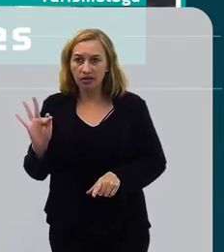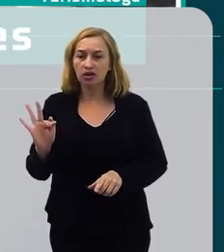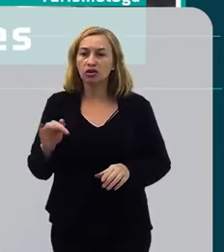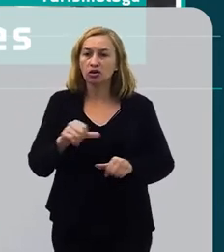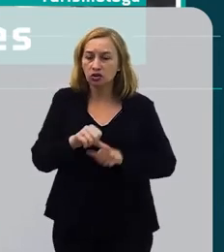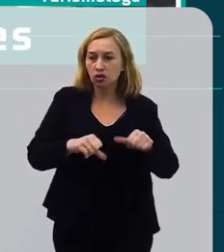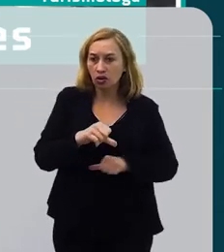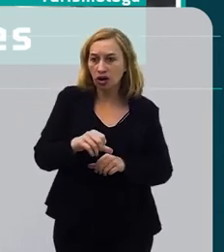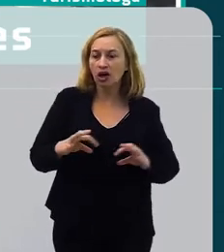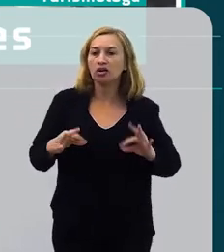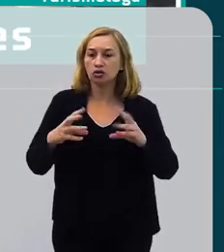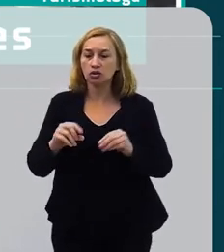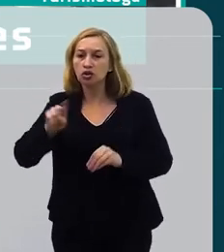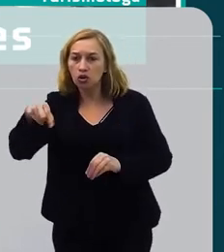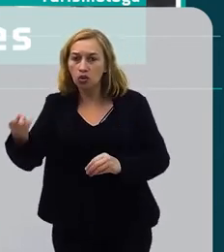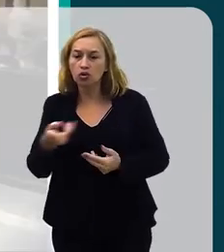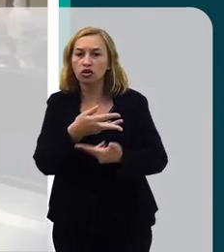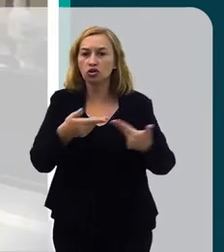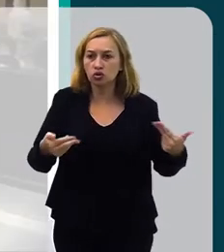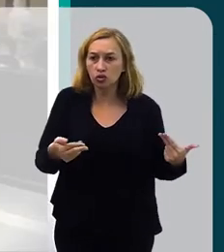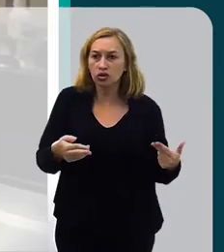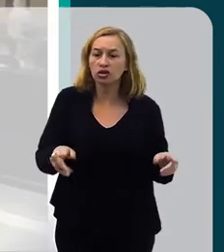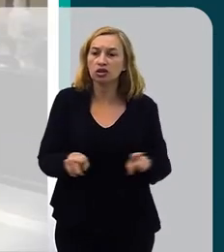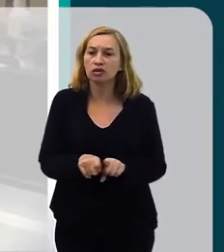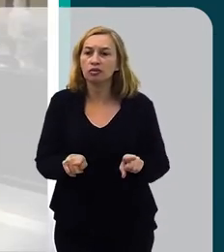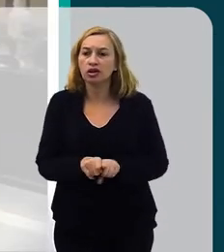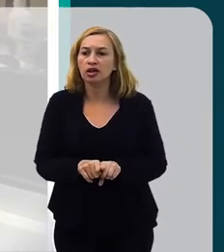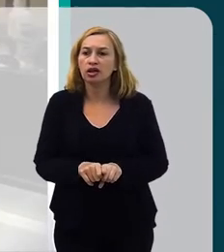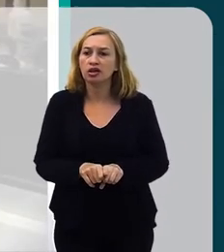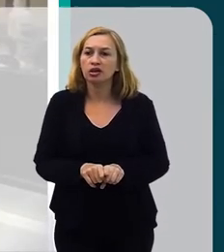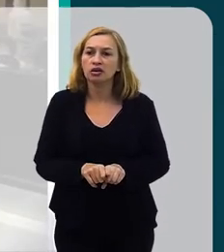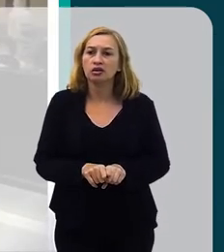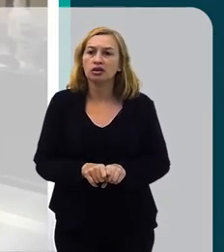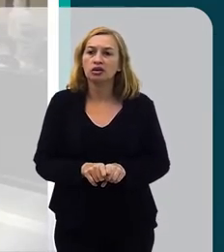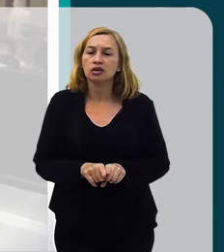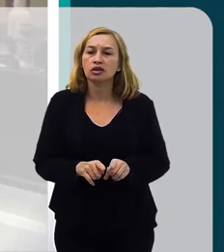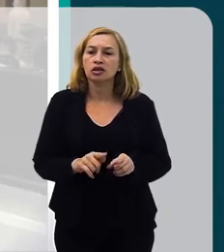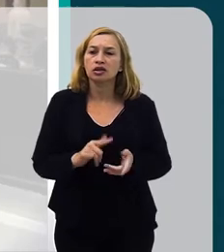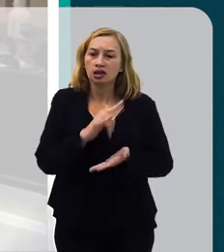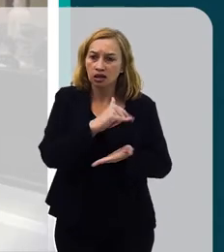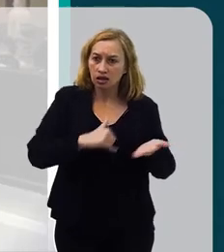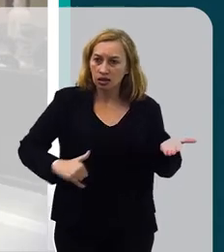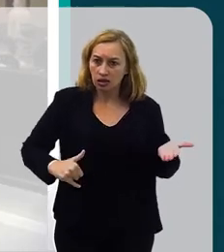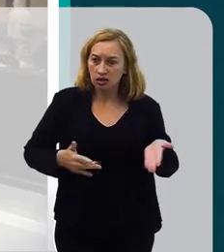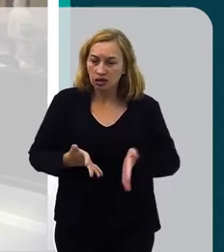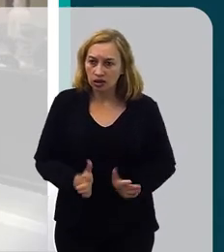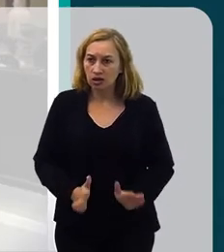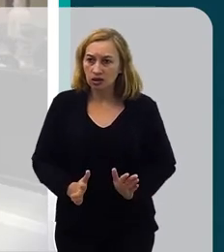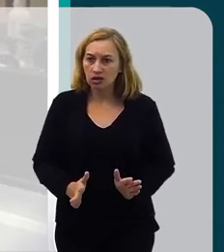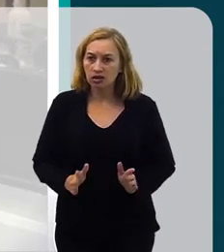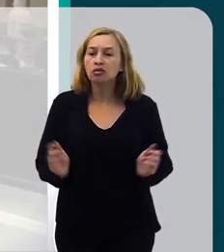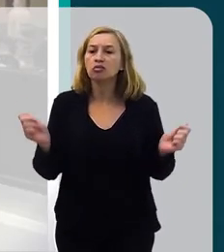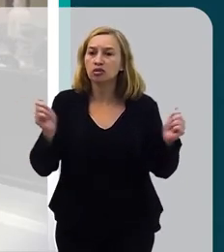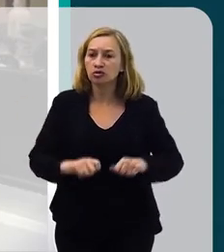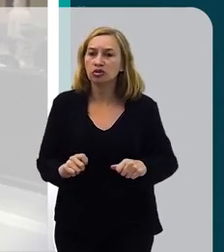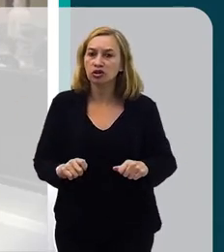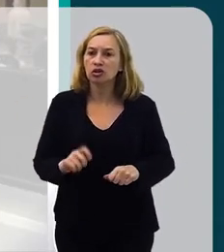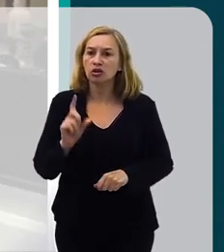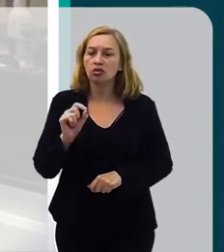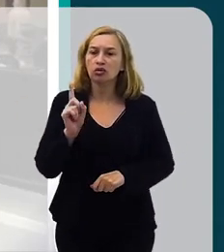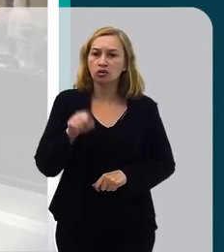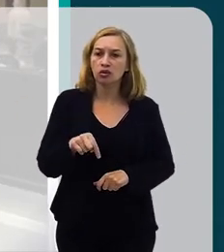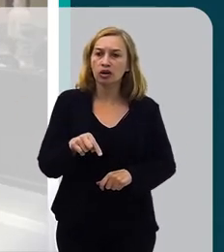também trocar o número do meu CPF, dentre outras coisas com que a certidão